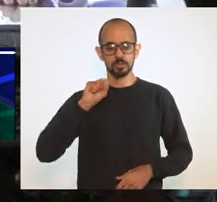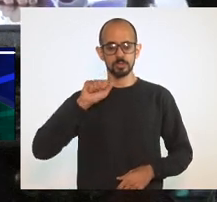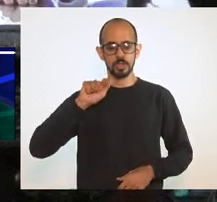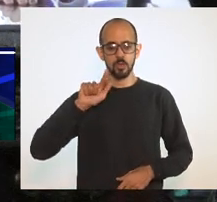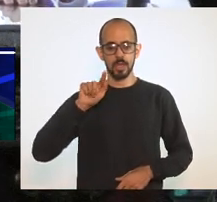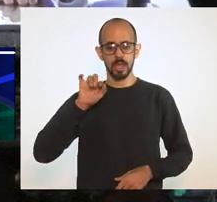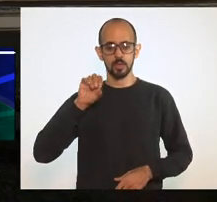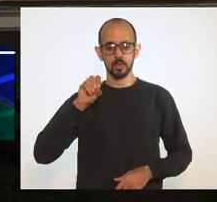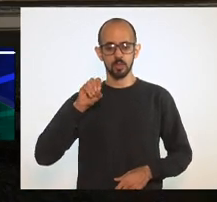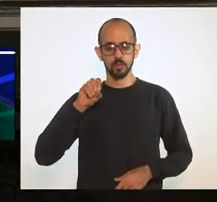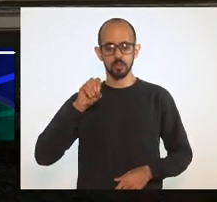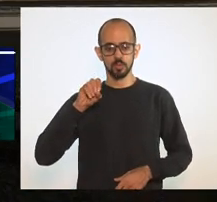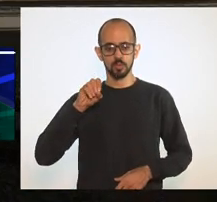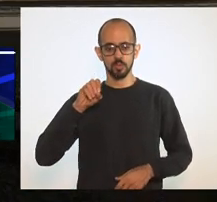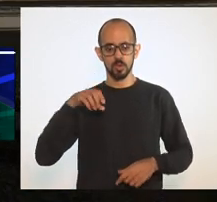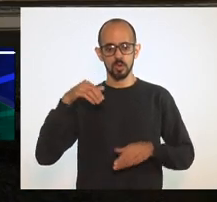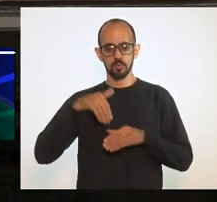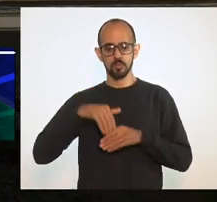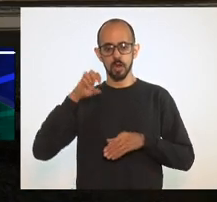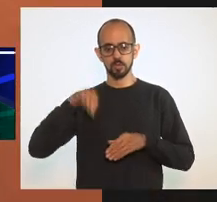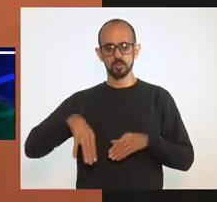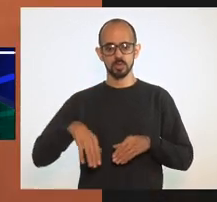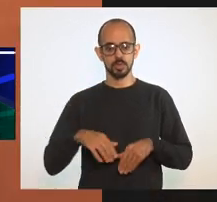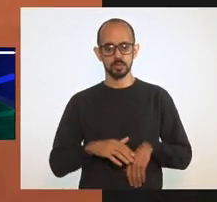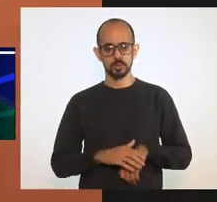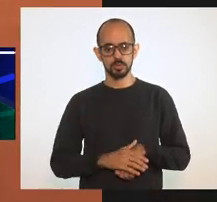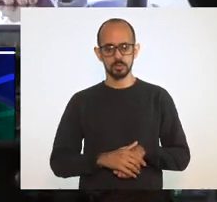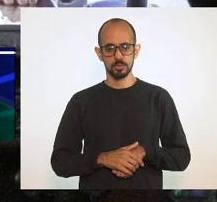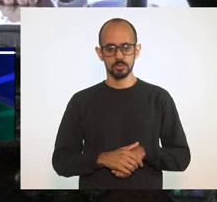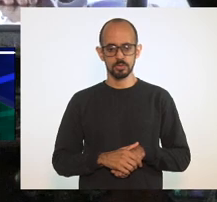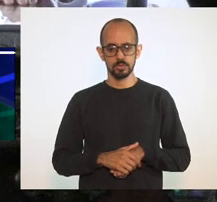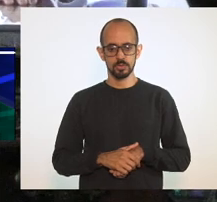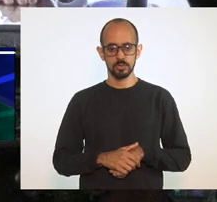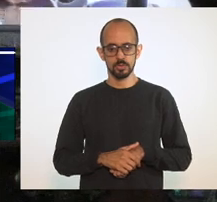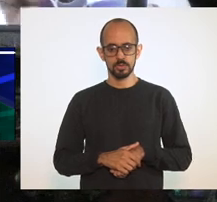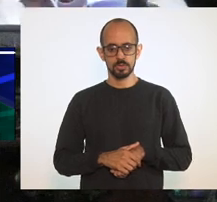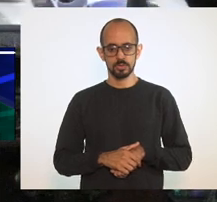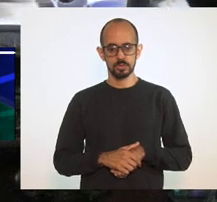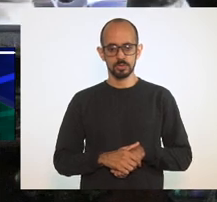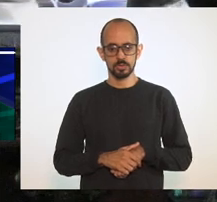Malafaia. Voto sim, presidente. Obrigado, Samuel.